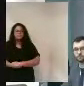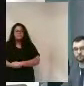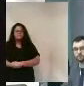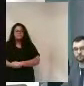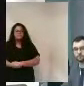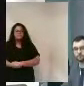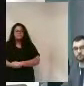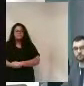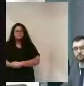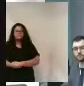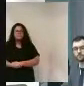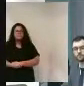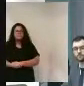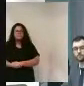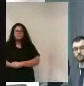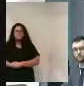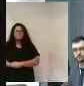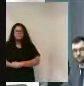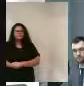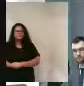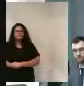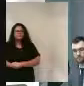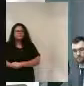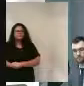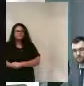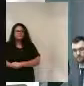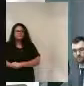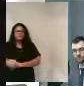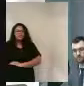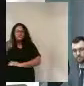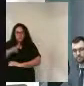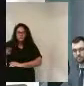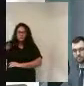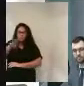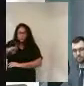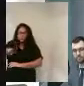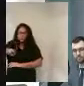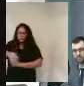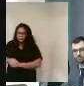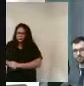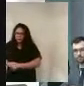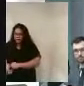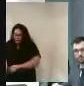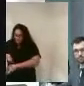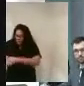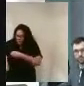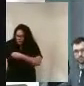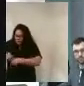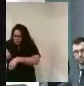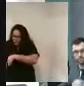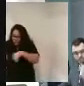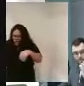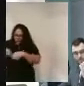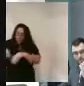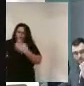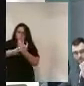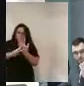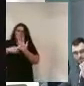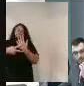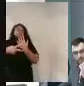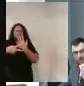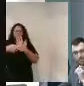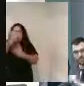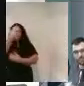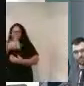tem impactos de longo prazo, alcance na ecologia, na infraestrutura, nos meios de